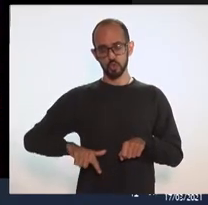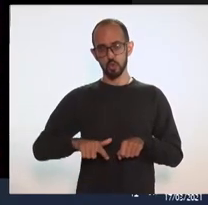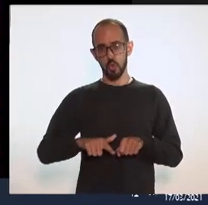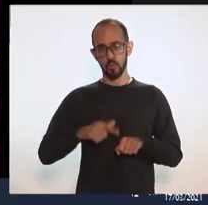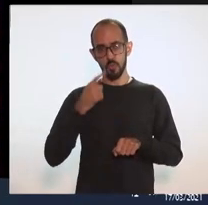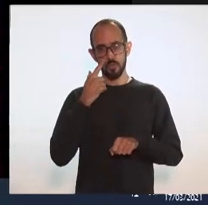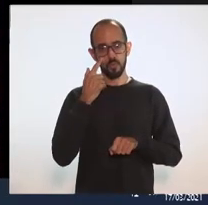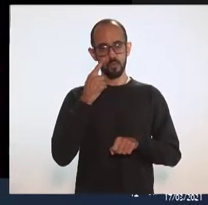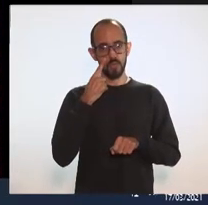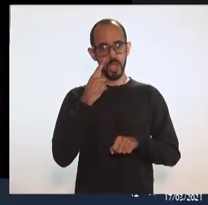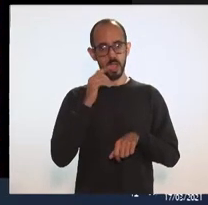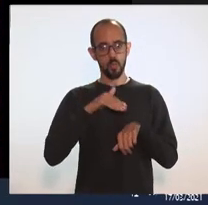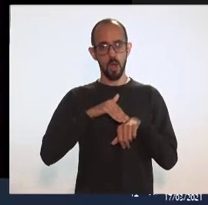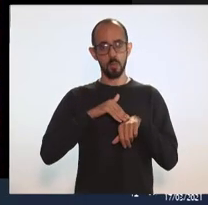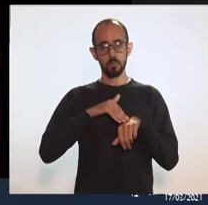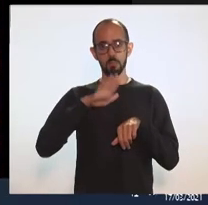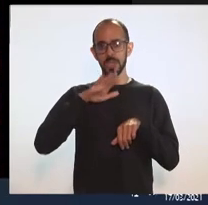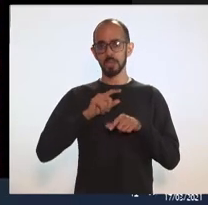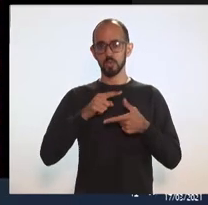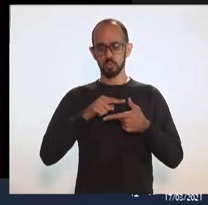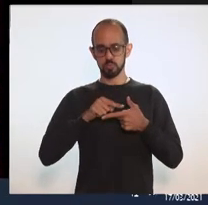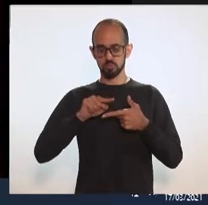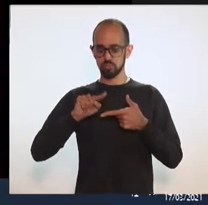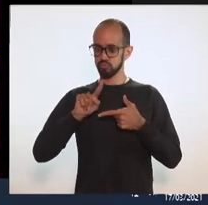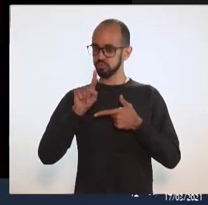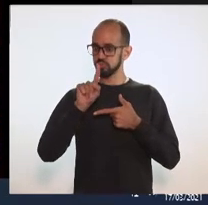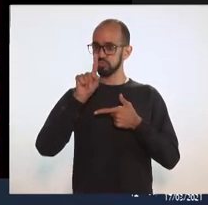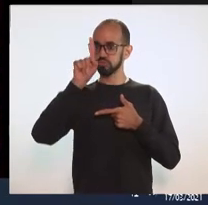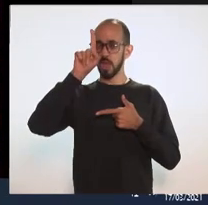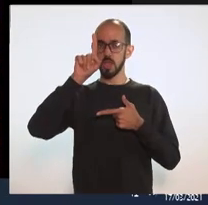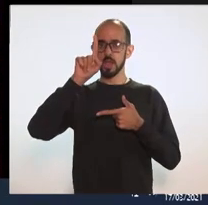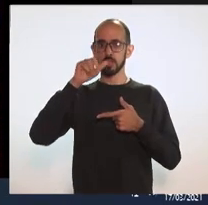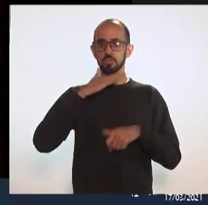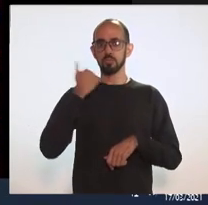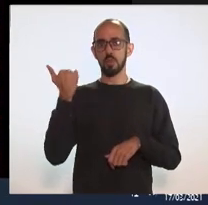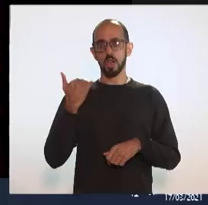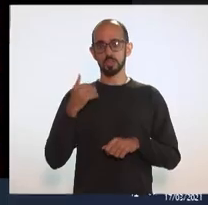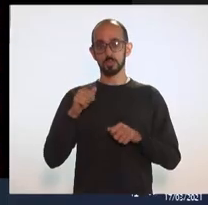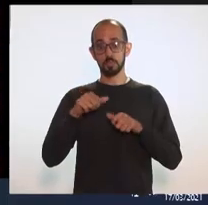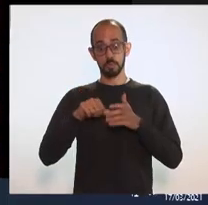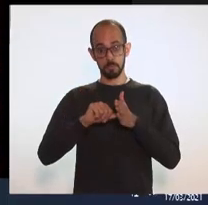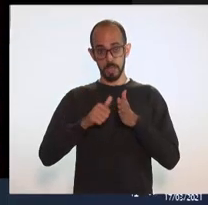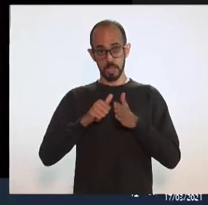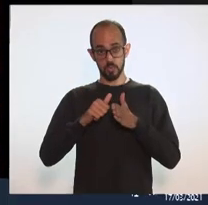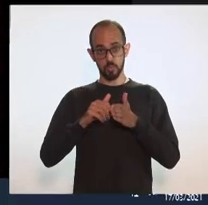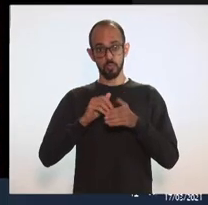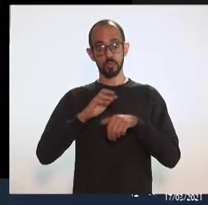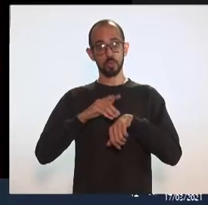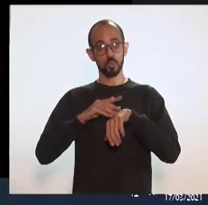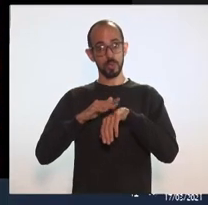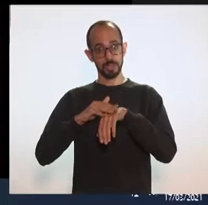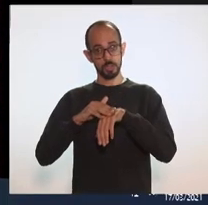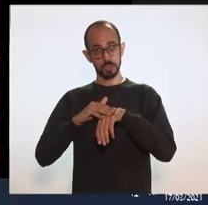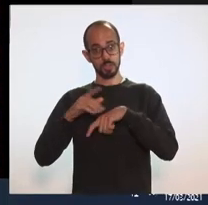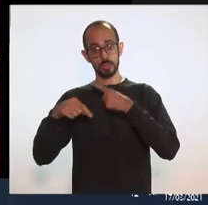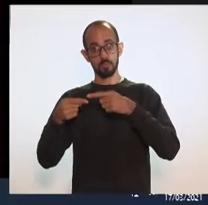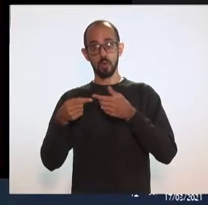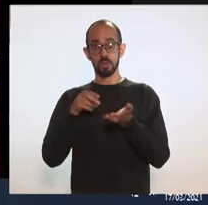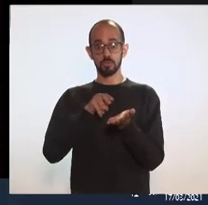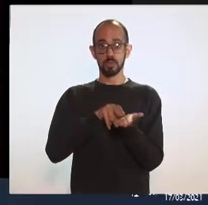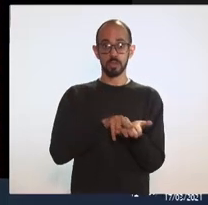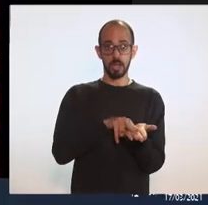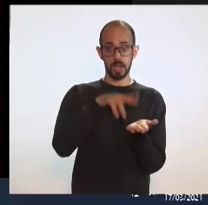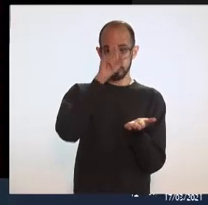assistir um aumento exponencial do número de mortos Primeiro as pessoas a doença depois das pessoas são internadas